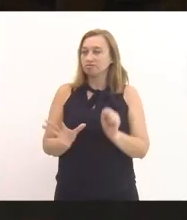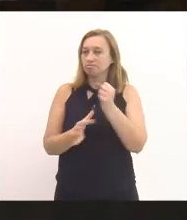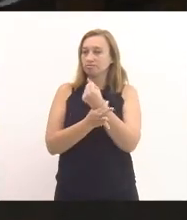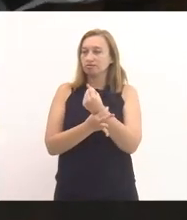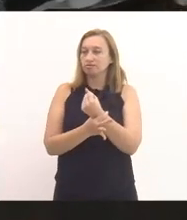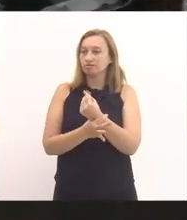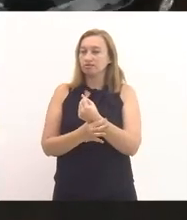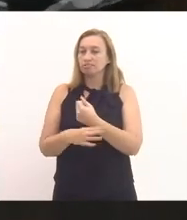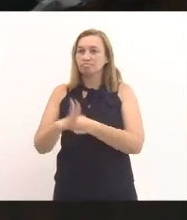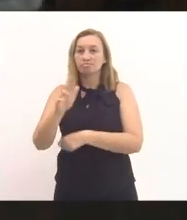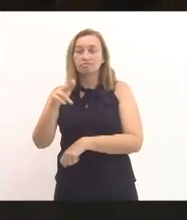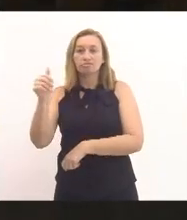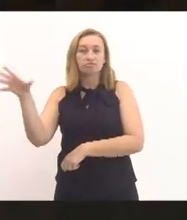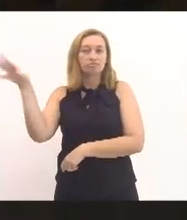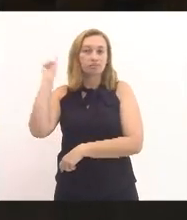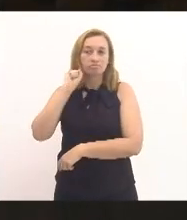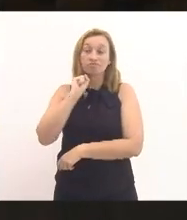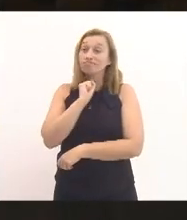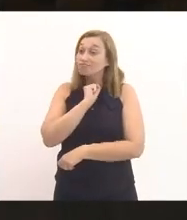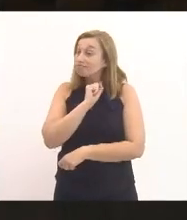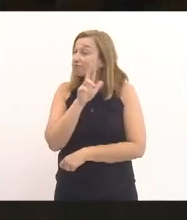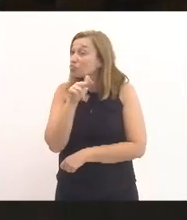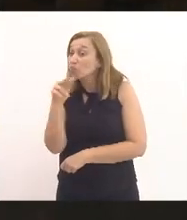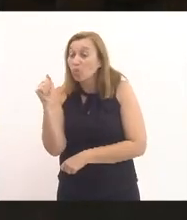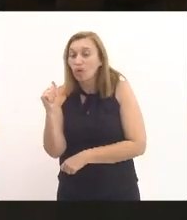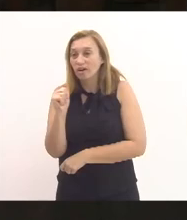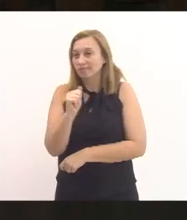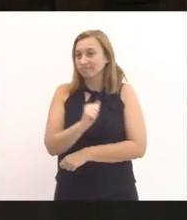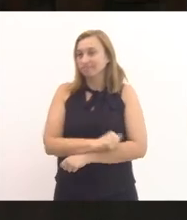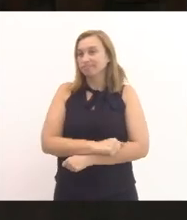e que nunca são ouvidos nunca